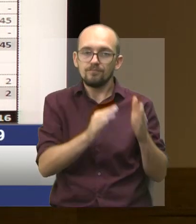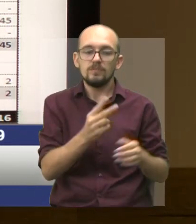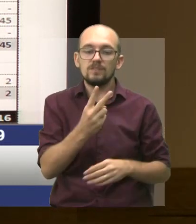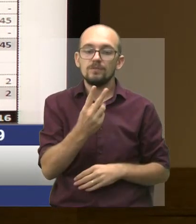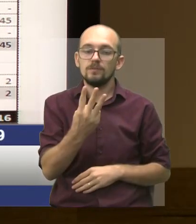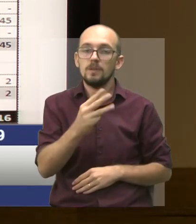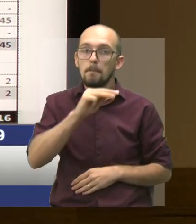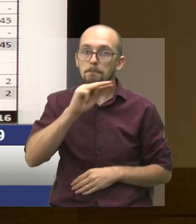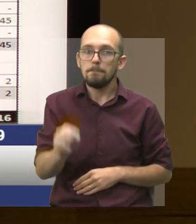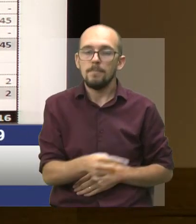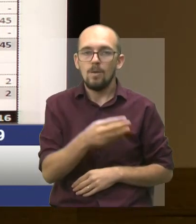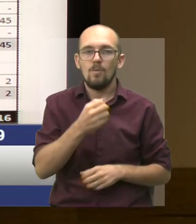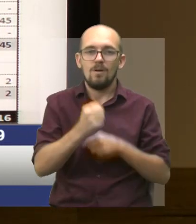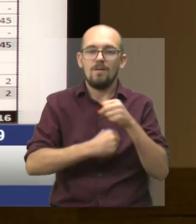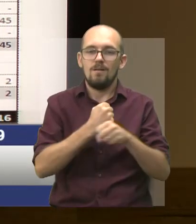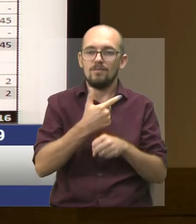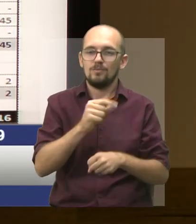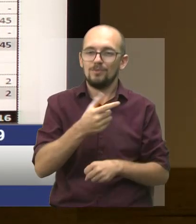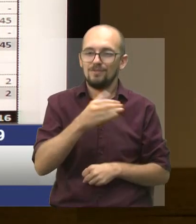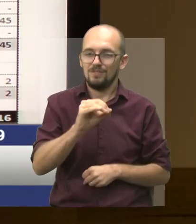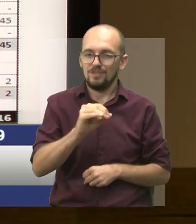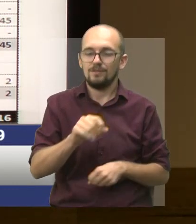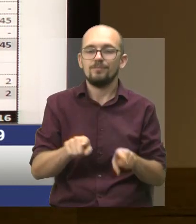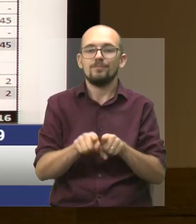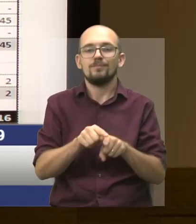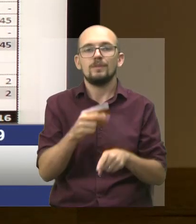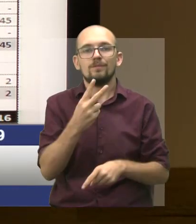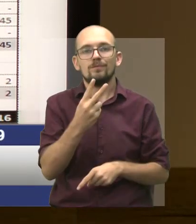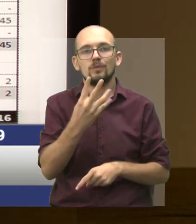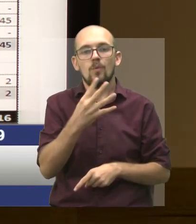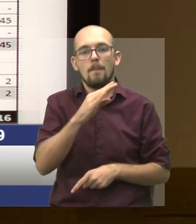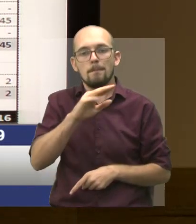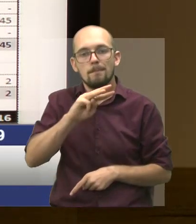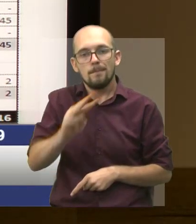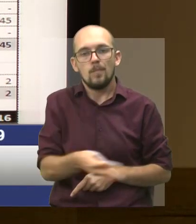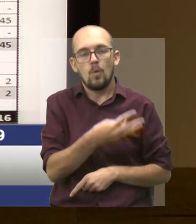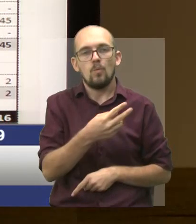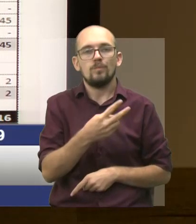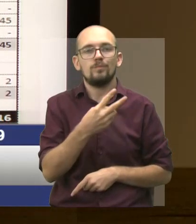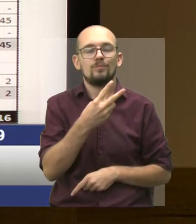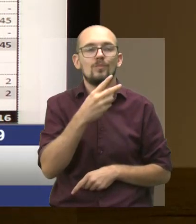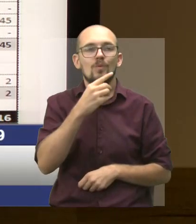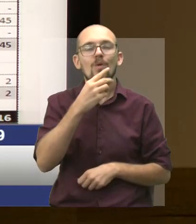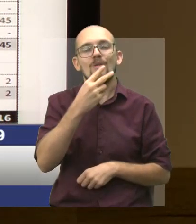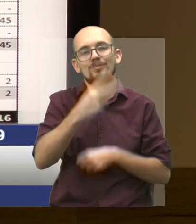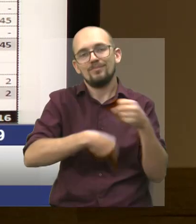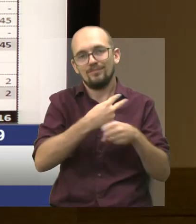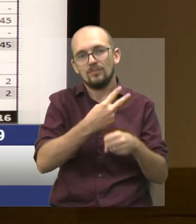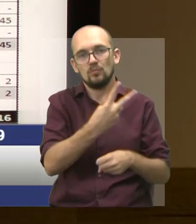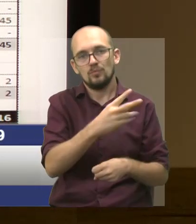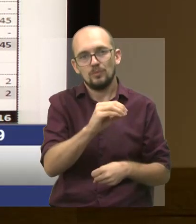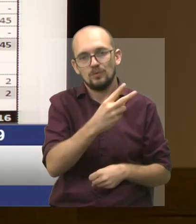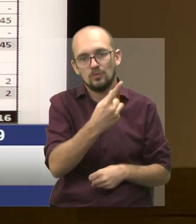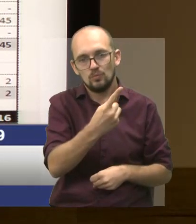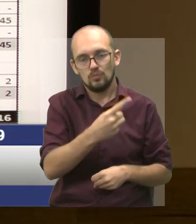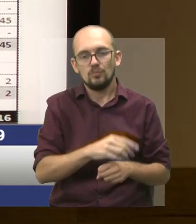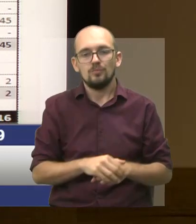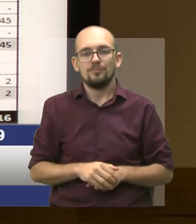em 2020 e 24 milhões em 2021. Hiperfazendo aí o total que eu